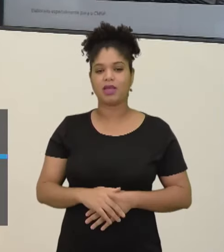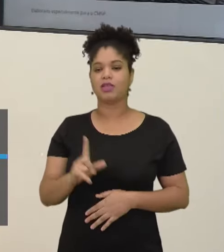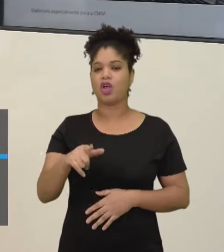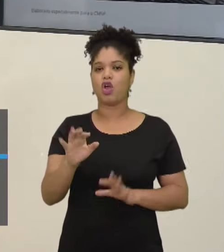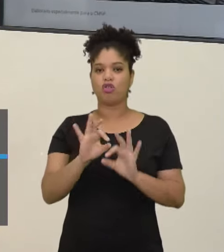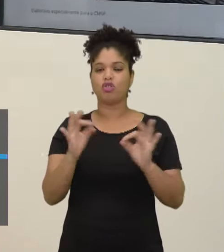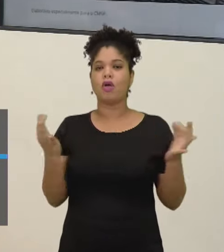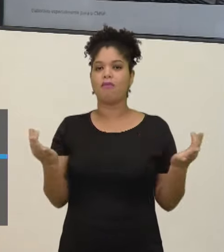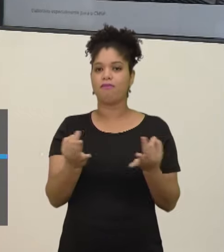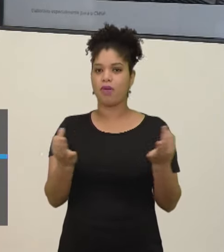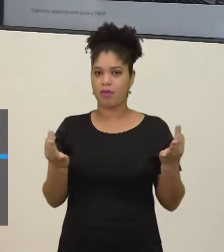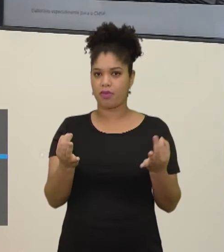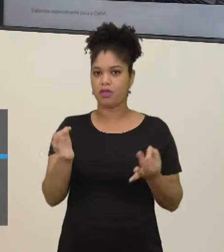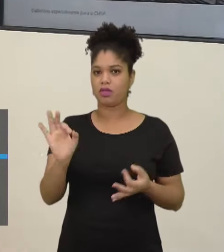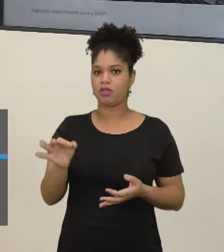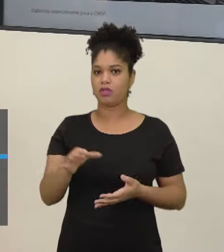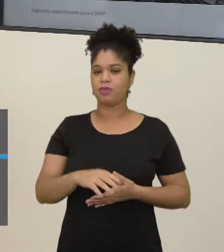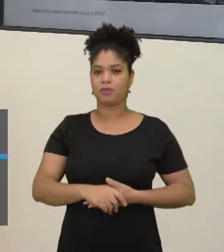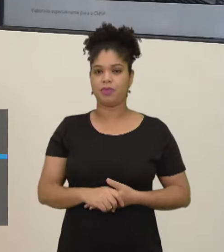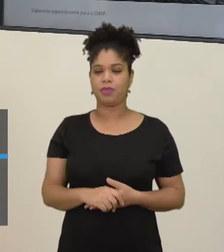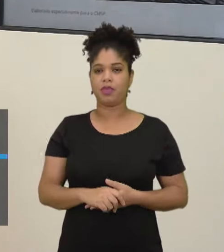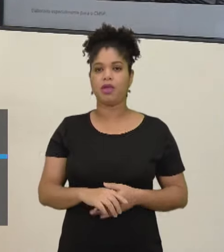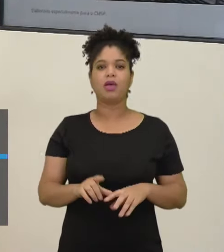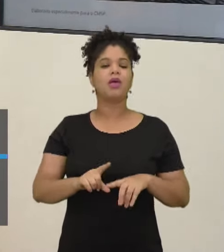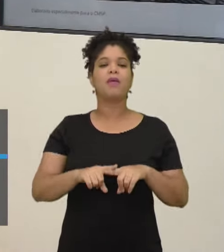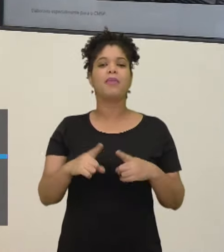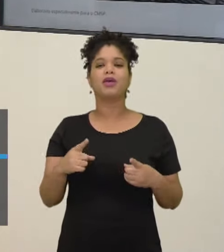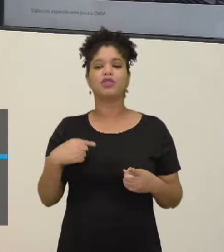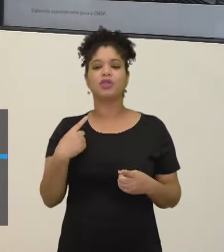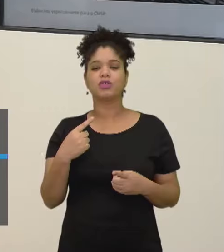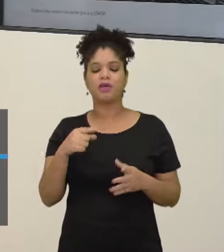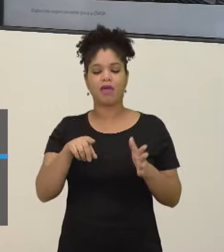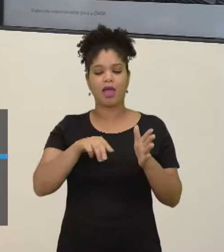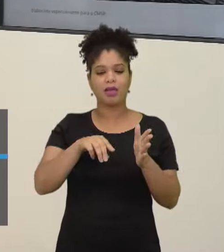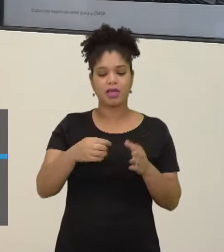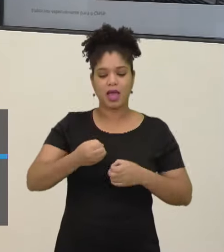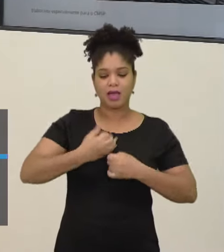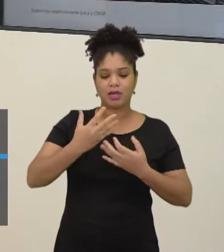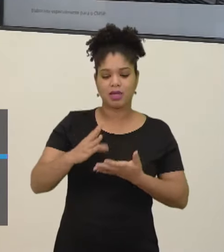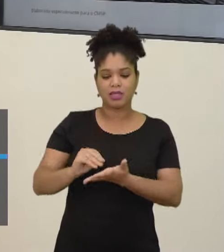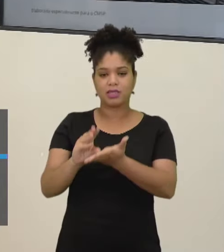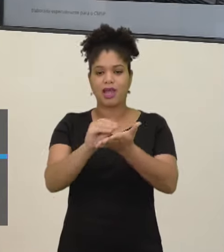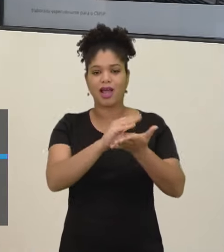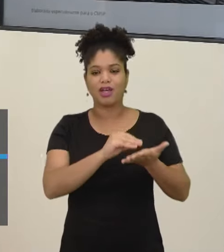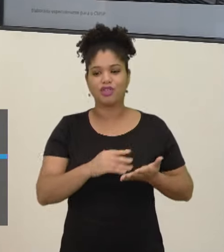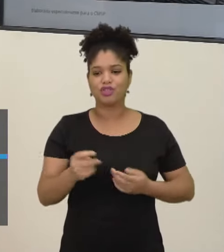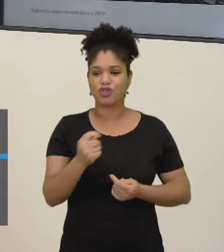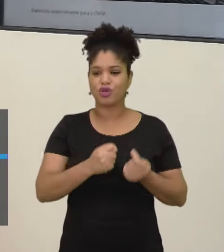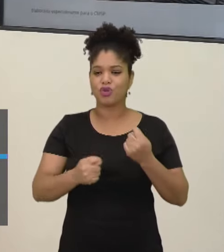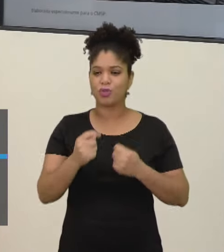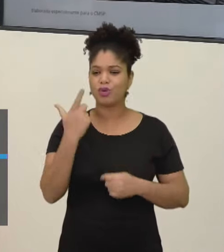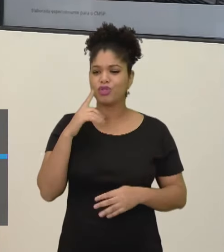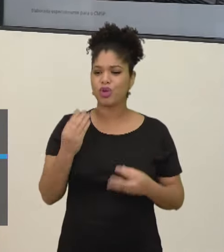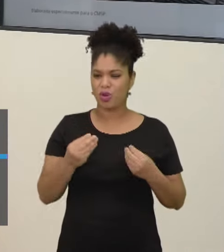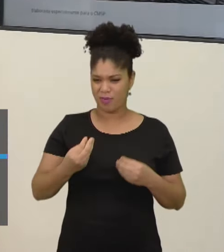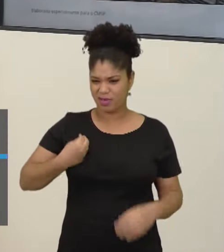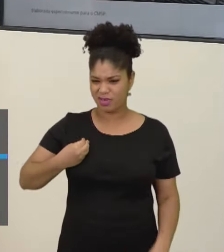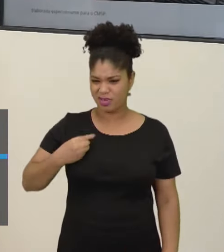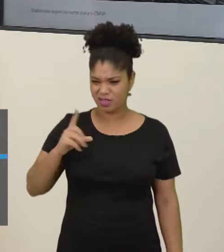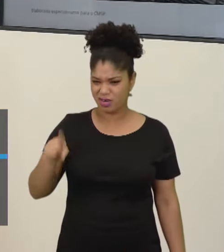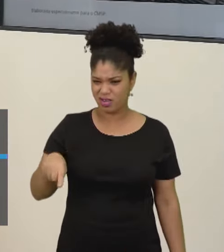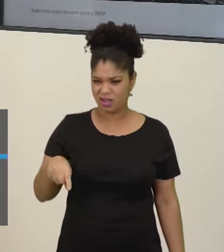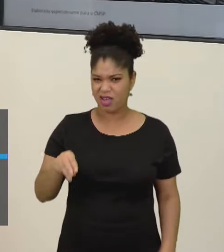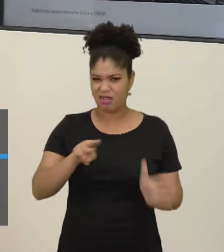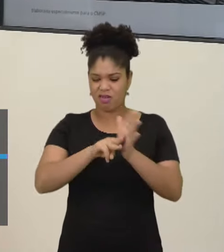certo. E aí, professor, tá, mas e aí, como que a gente submete esses dados dentro da economia? Tem isso? Será que existe isso?